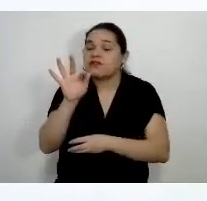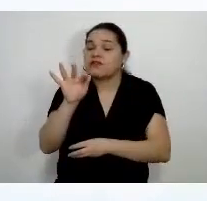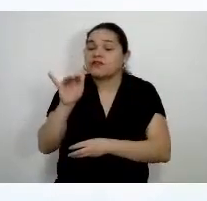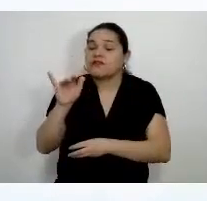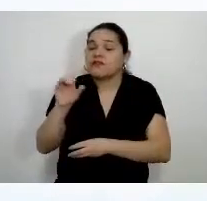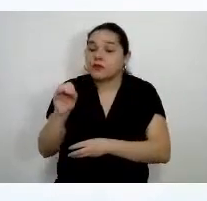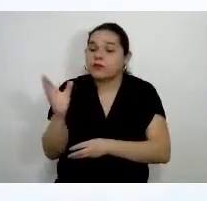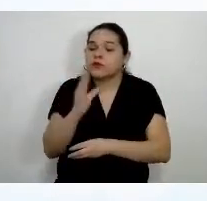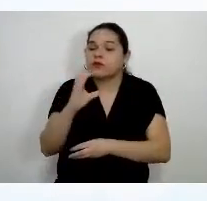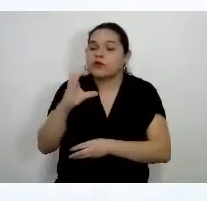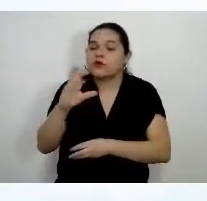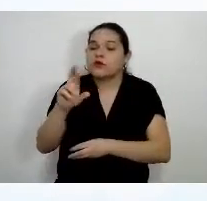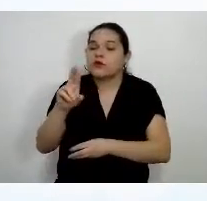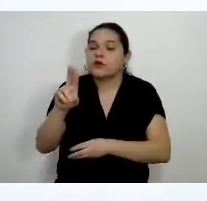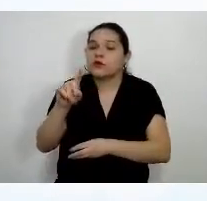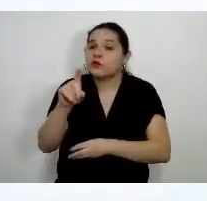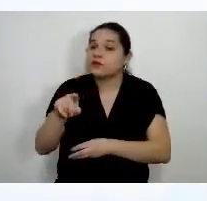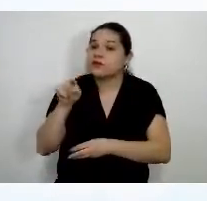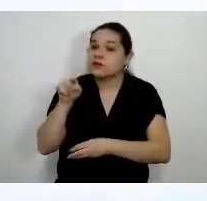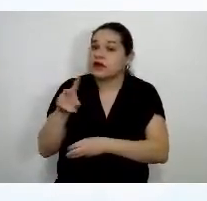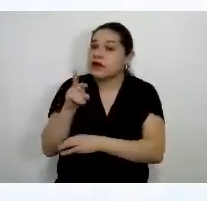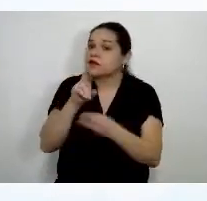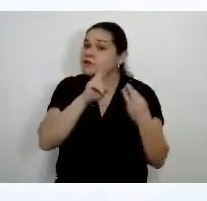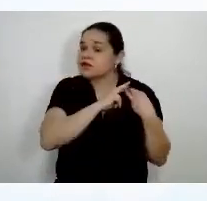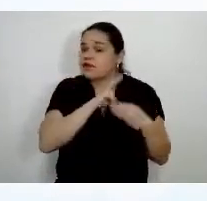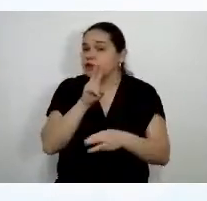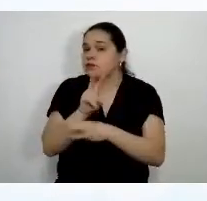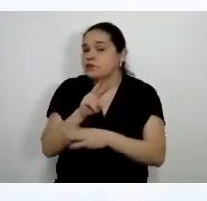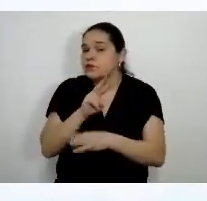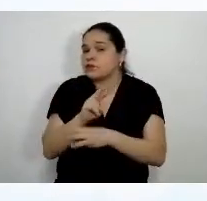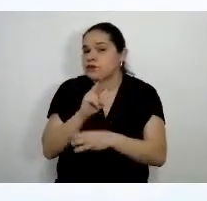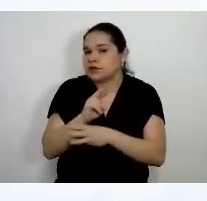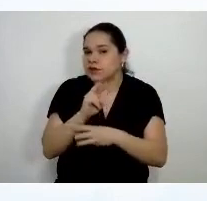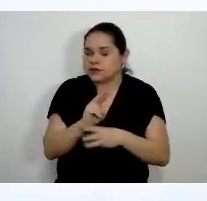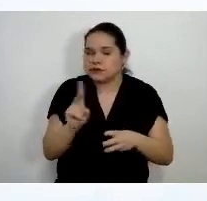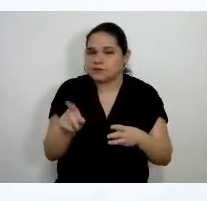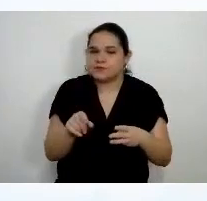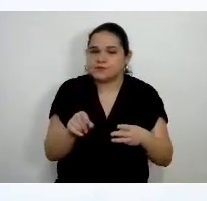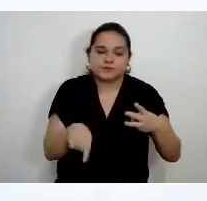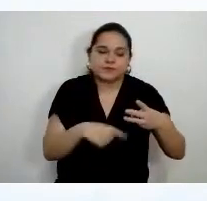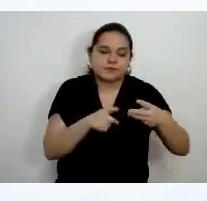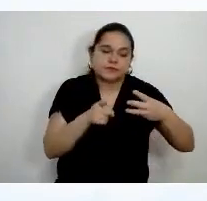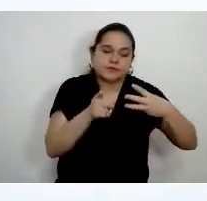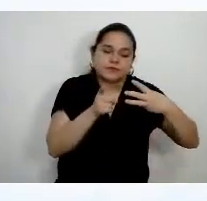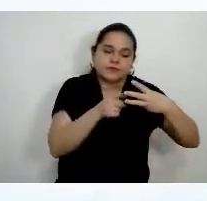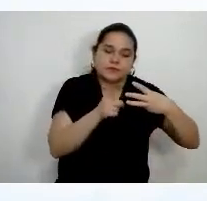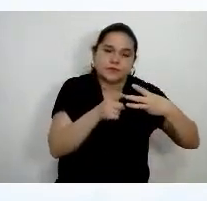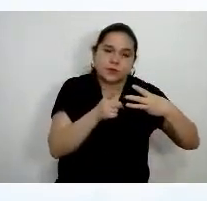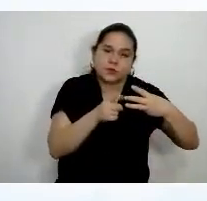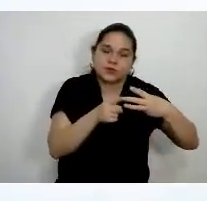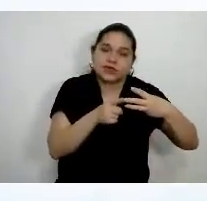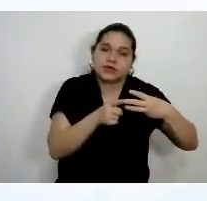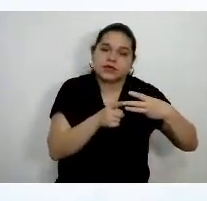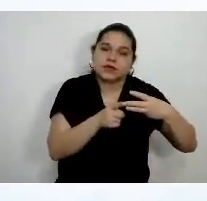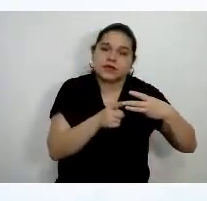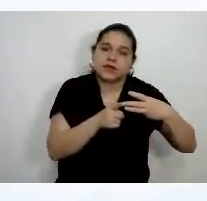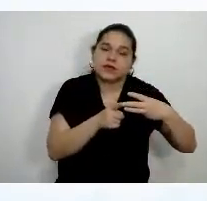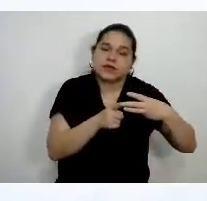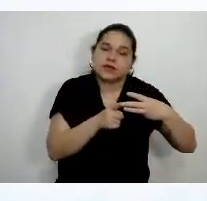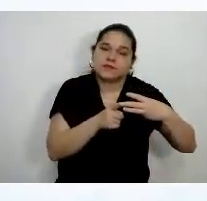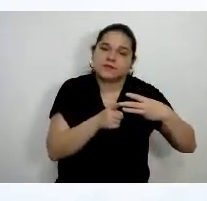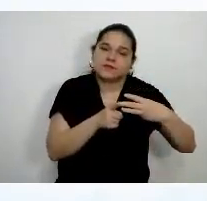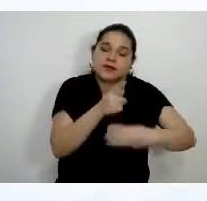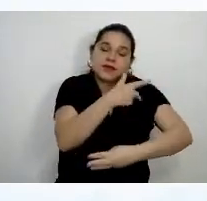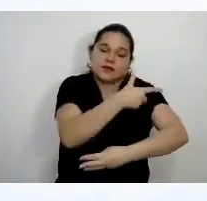está fazendo parte desse consórcio, digamos assim. Aí nós temos também